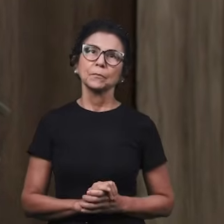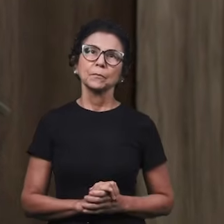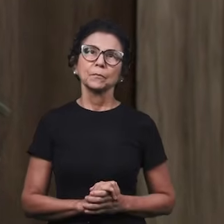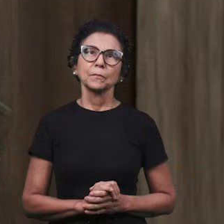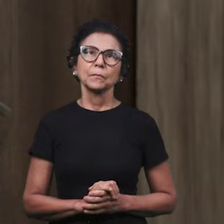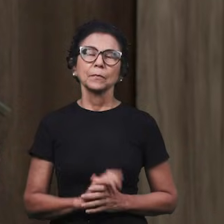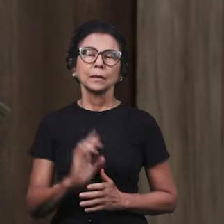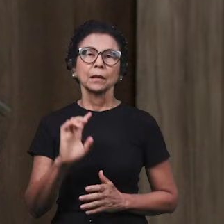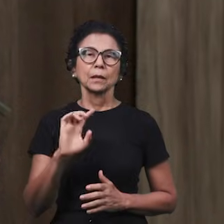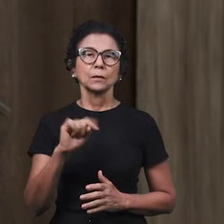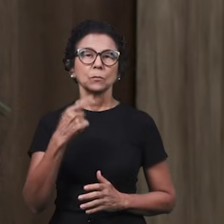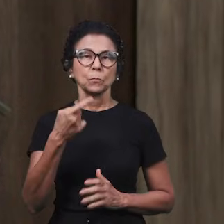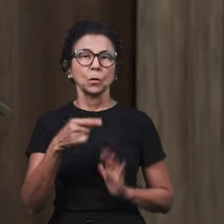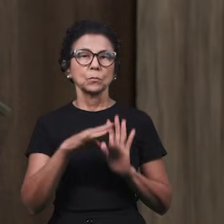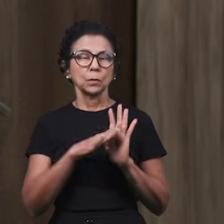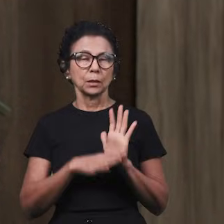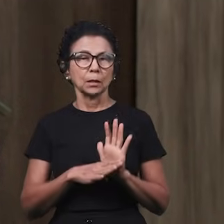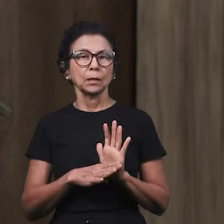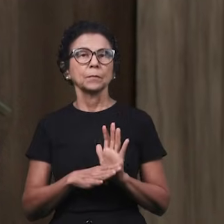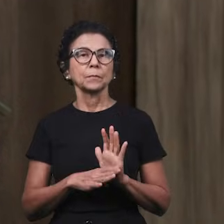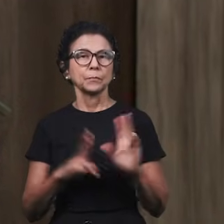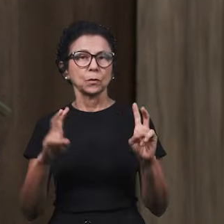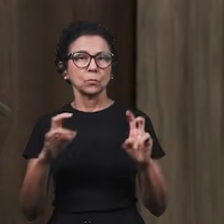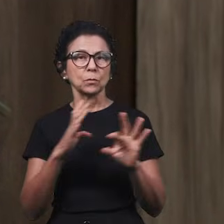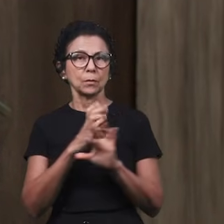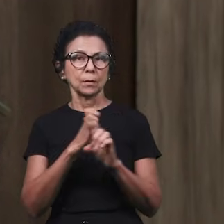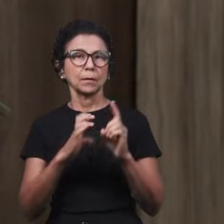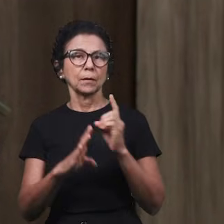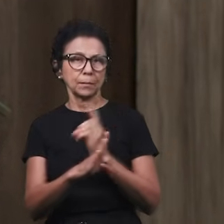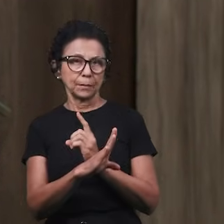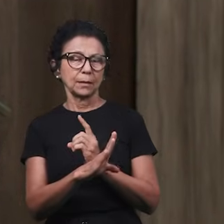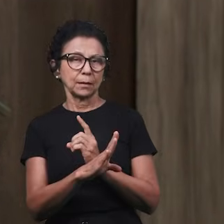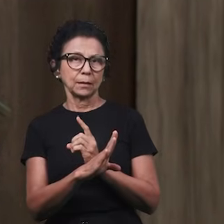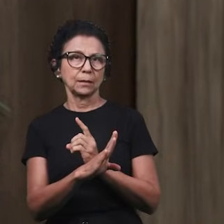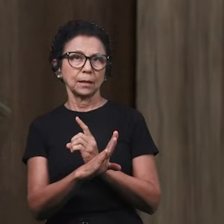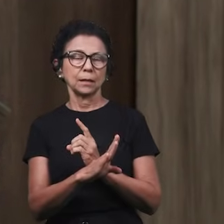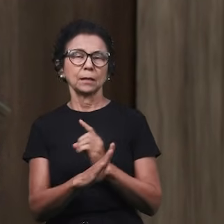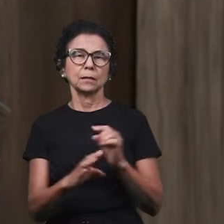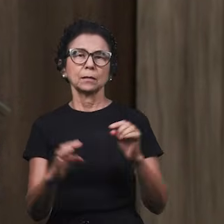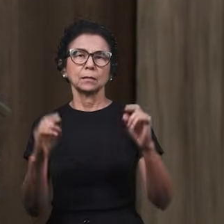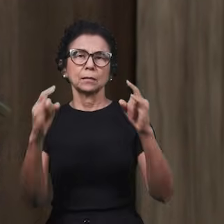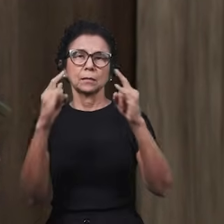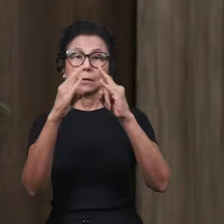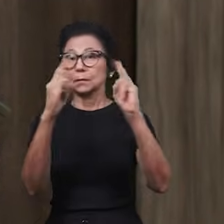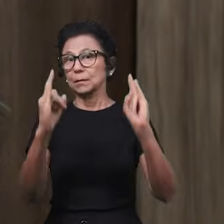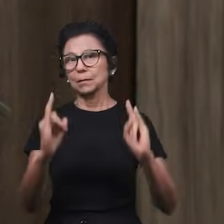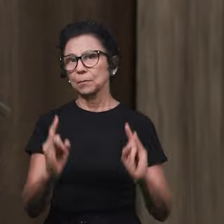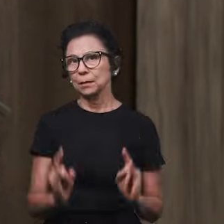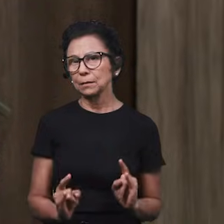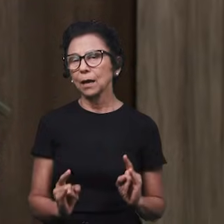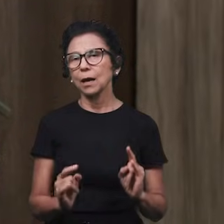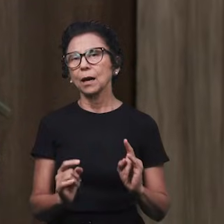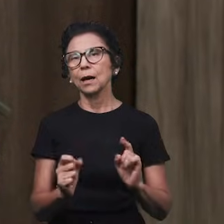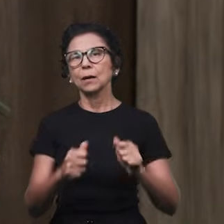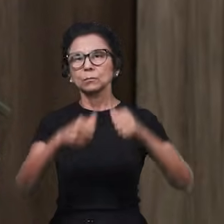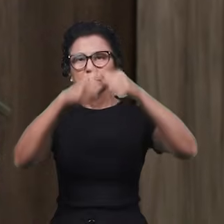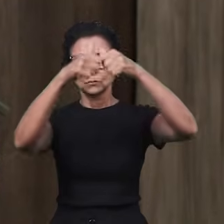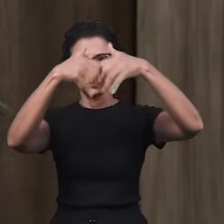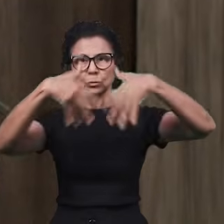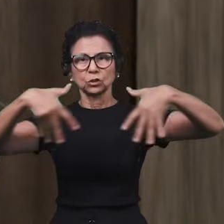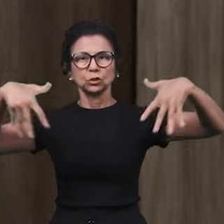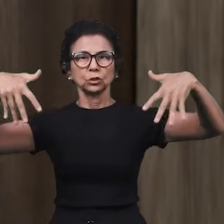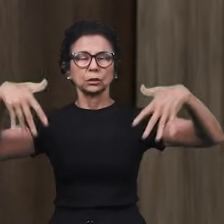a falar da EBD. A gente volta sobre o tabernáculo, a gente já está estudando sobre as cortinas, aí vai começar a estudar